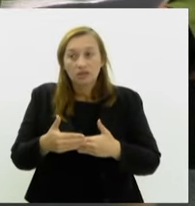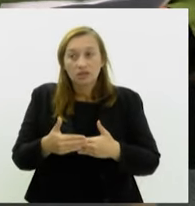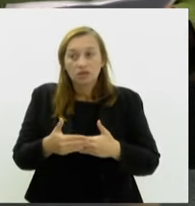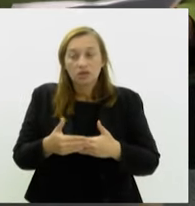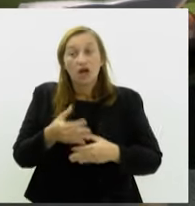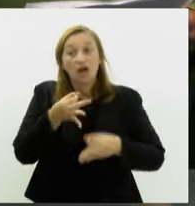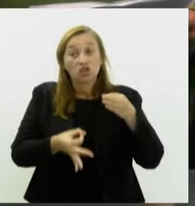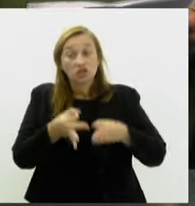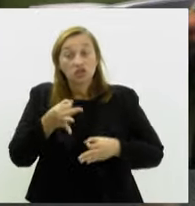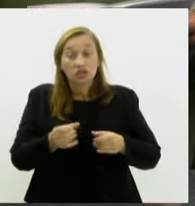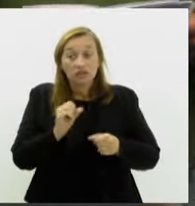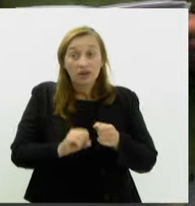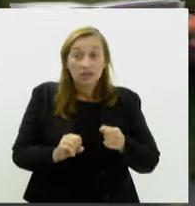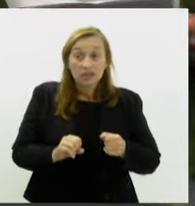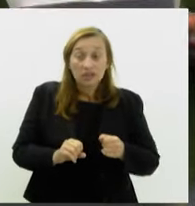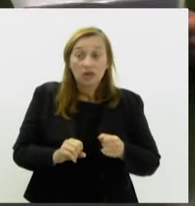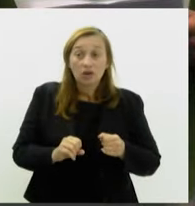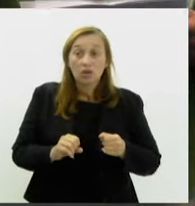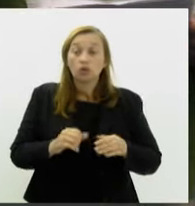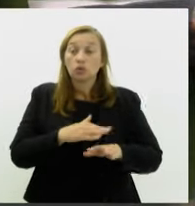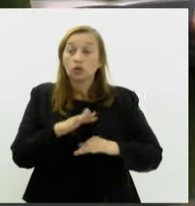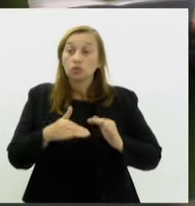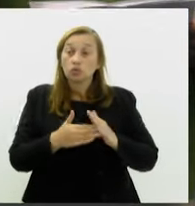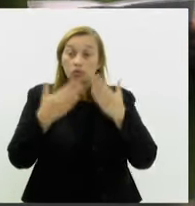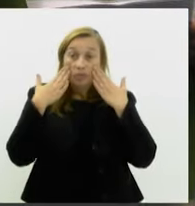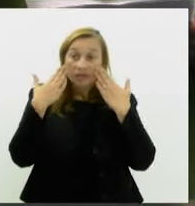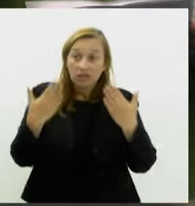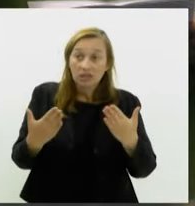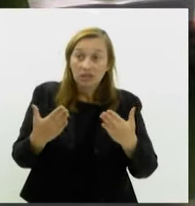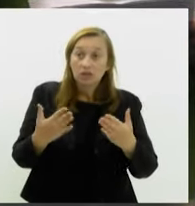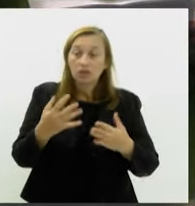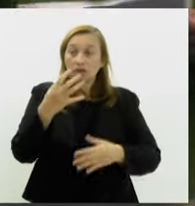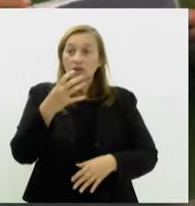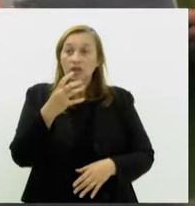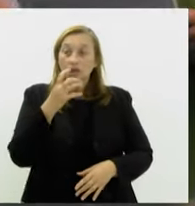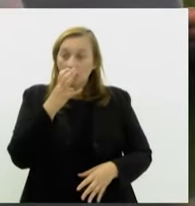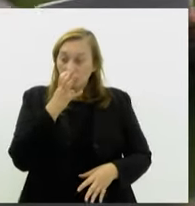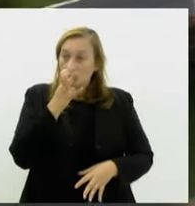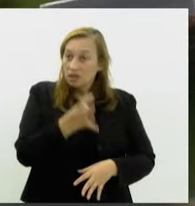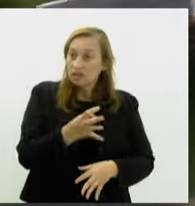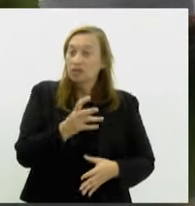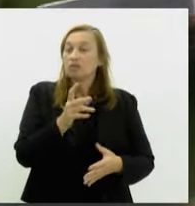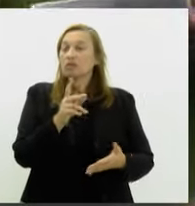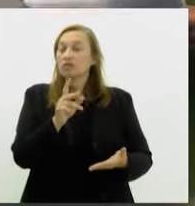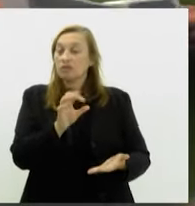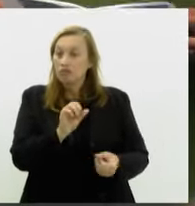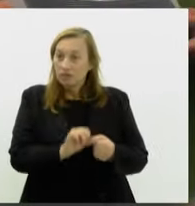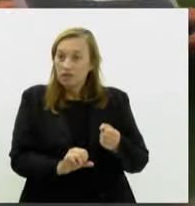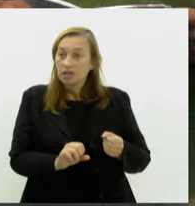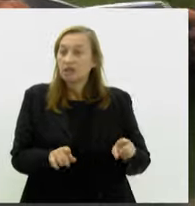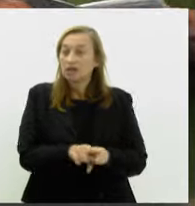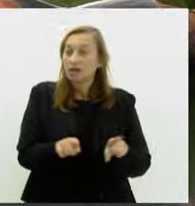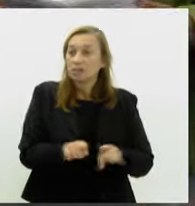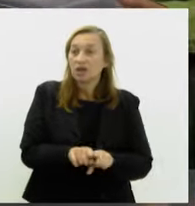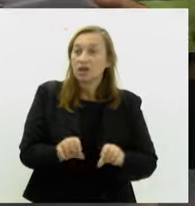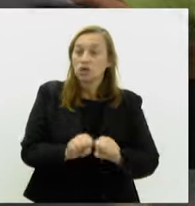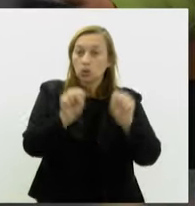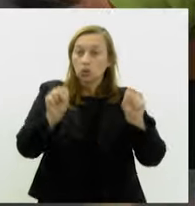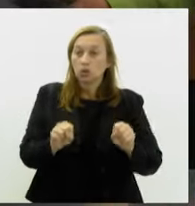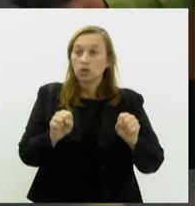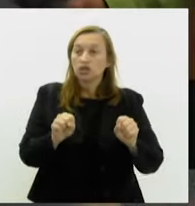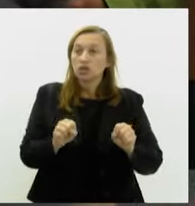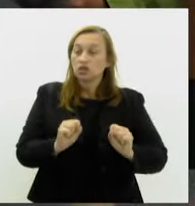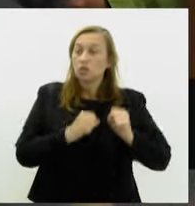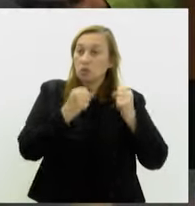justiça vai ser feita quando a denúncia for apresentada, os julgamentos forem feitos e também quando essas estruturas de poder